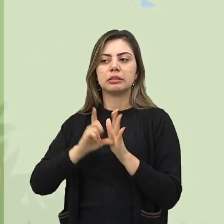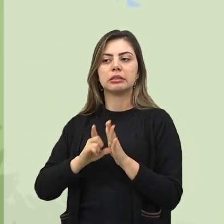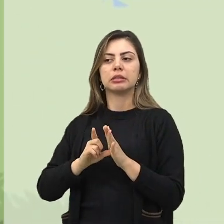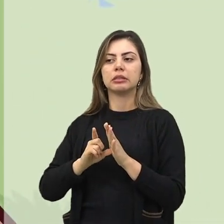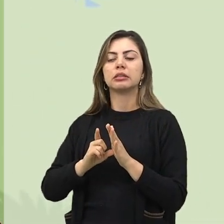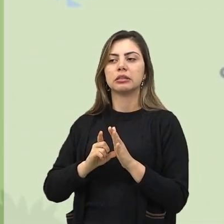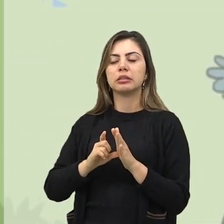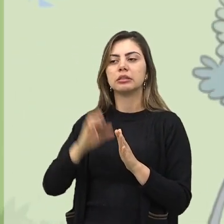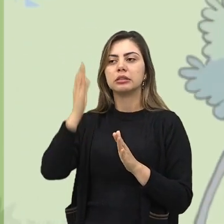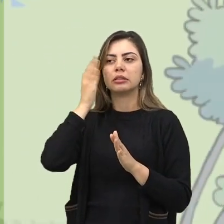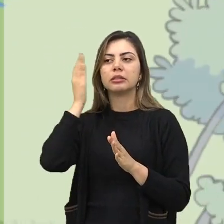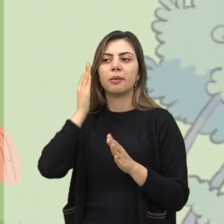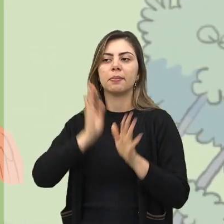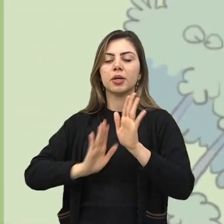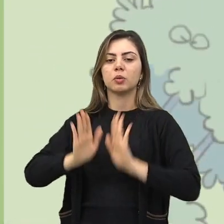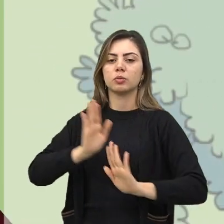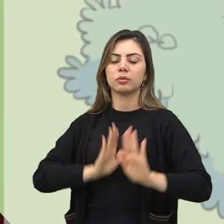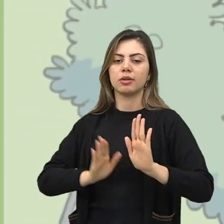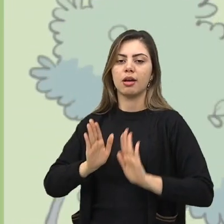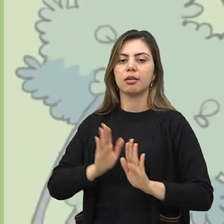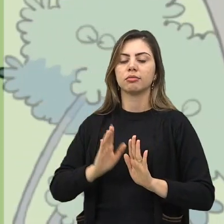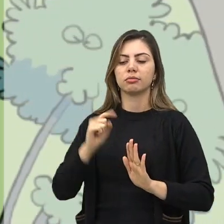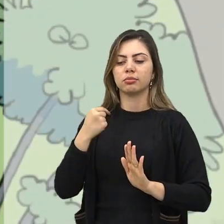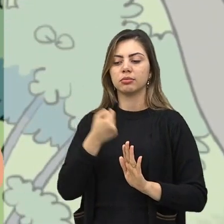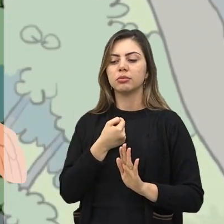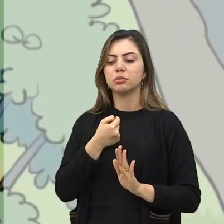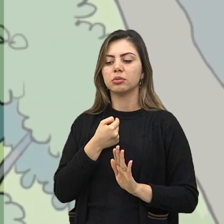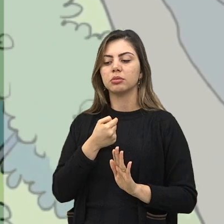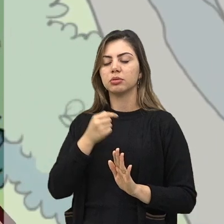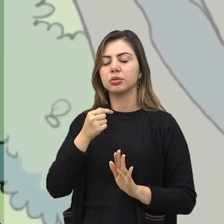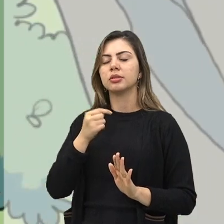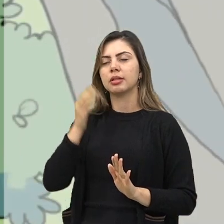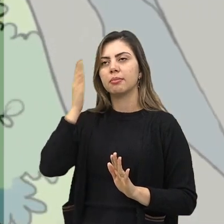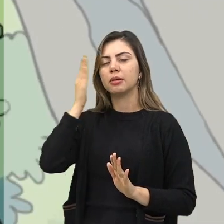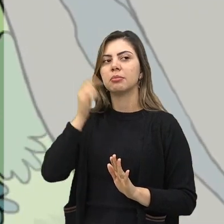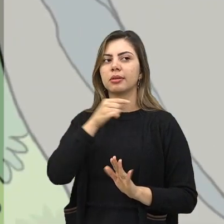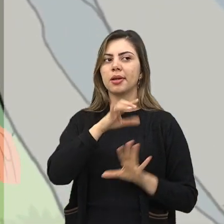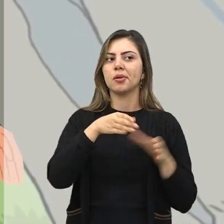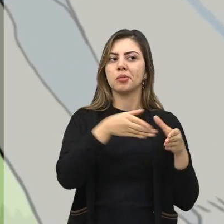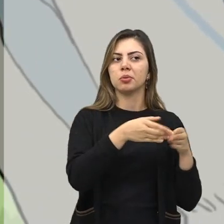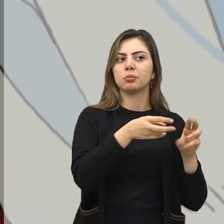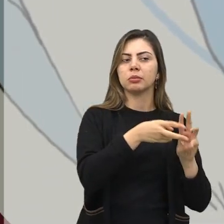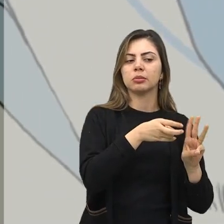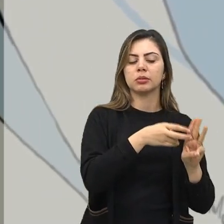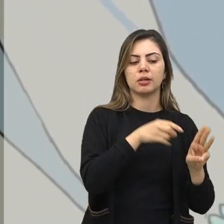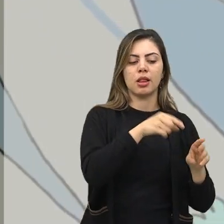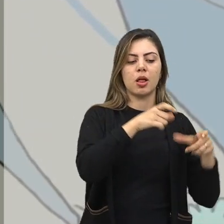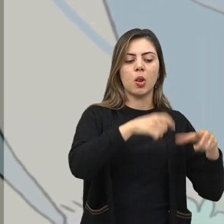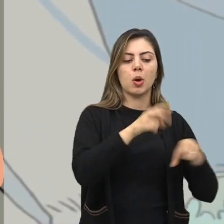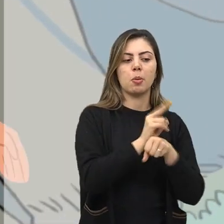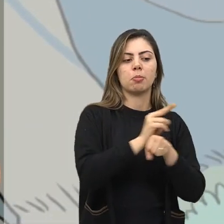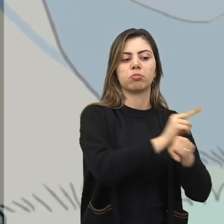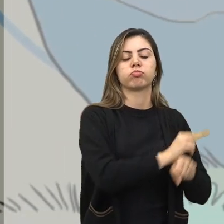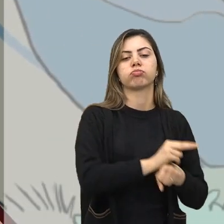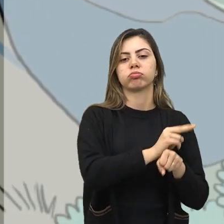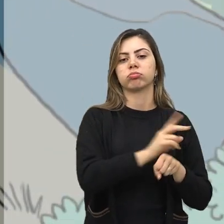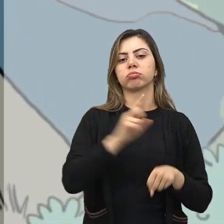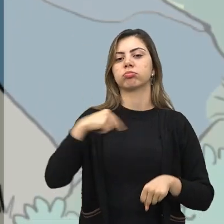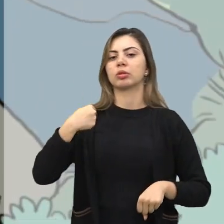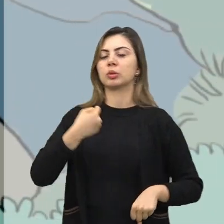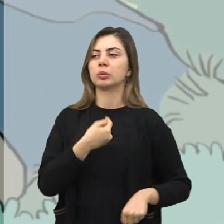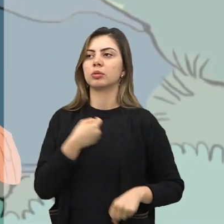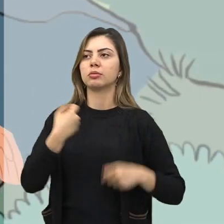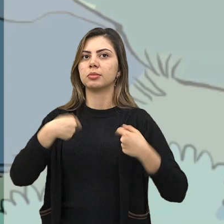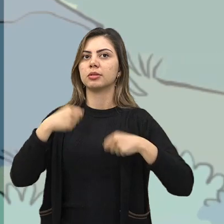desconhecido. Reconhecemos que, assim como as Icamiabas protegem sua terra, devemos estar